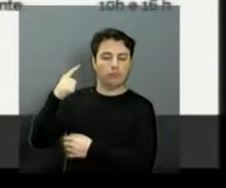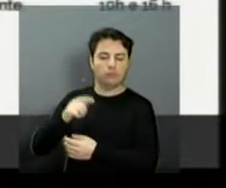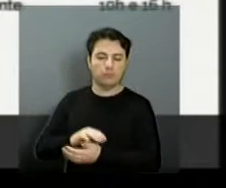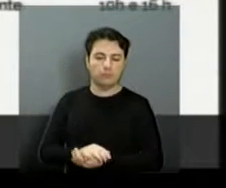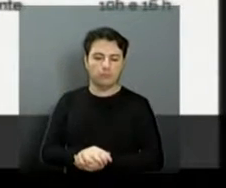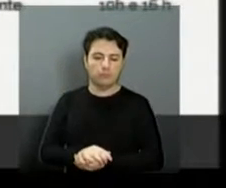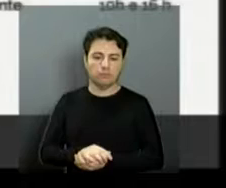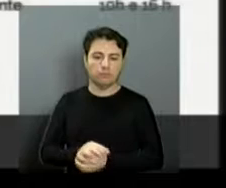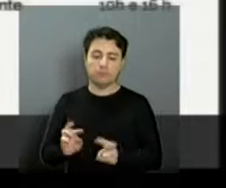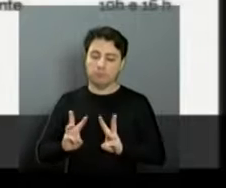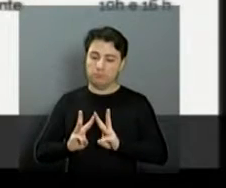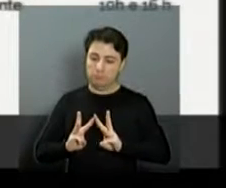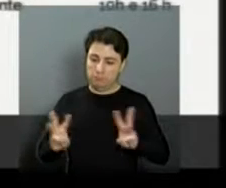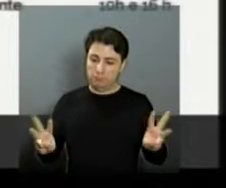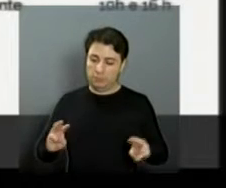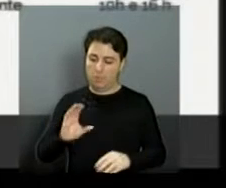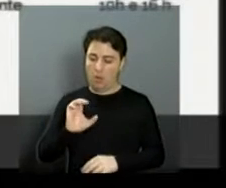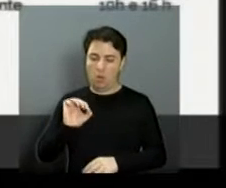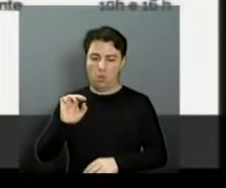Entre no site